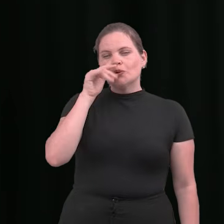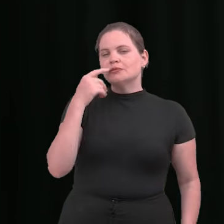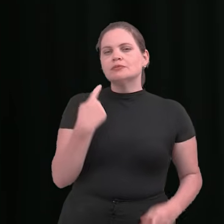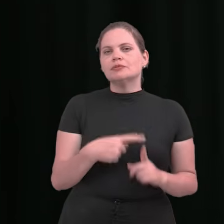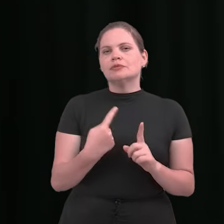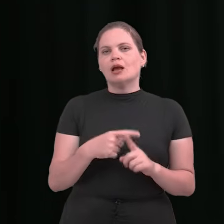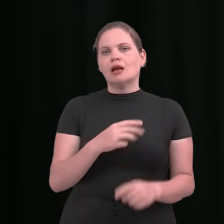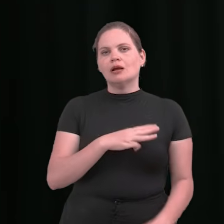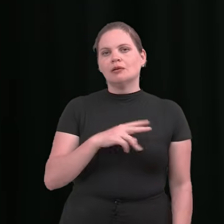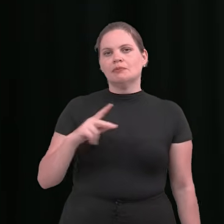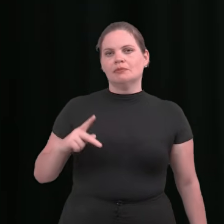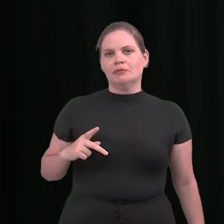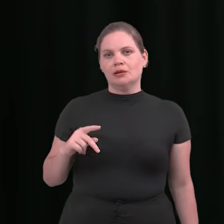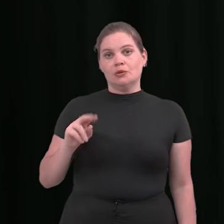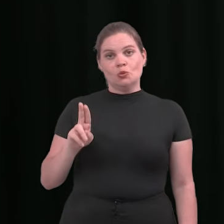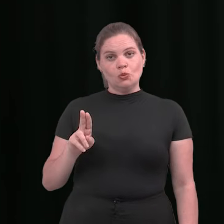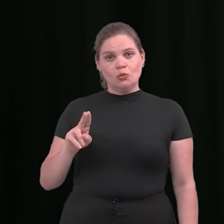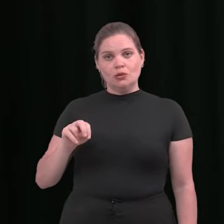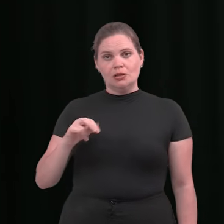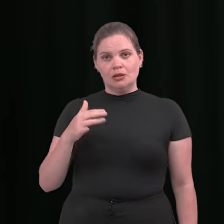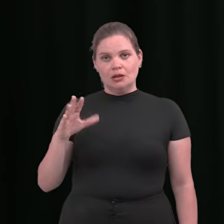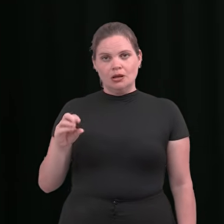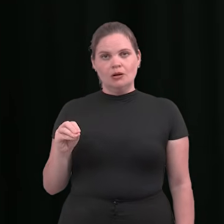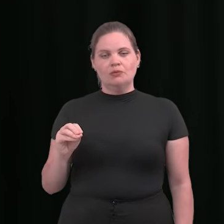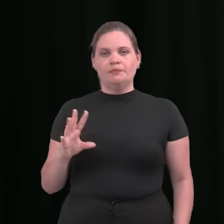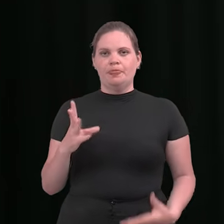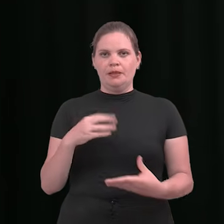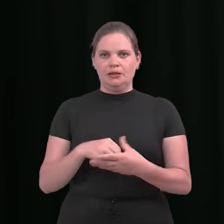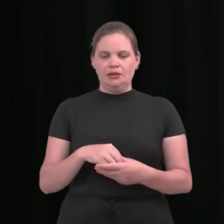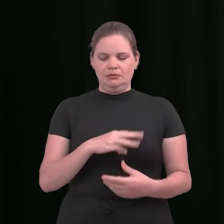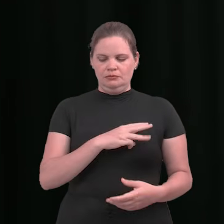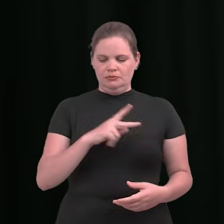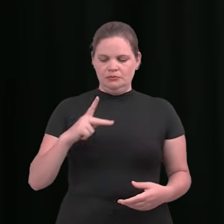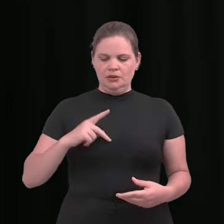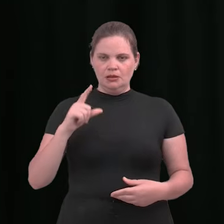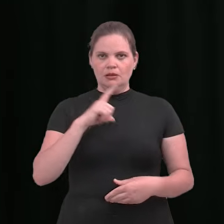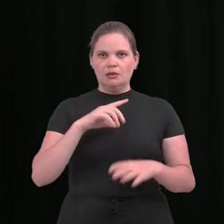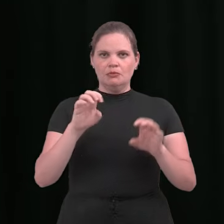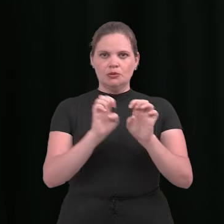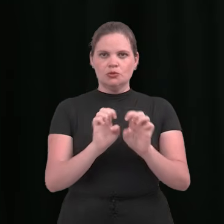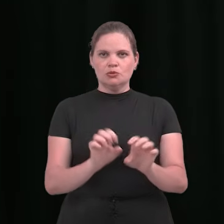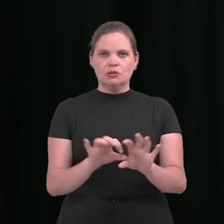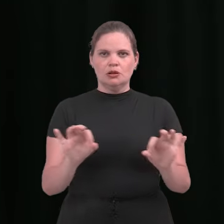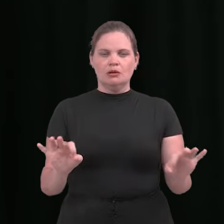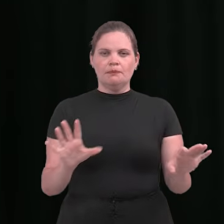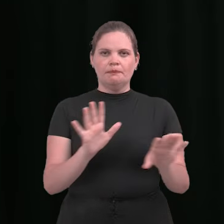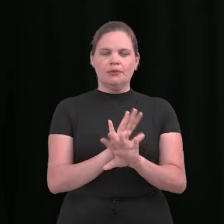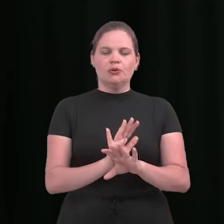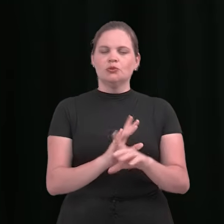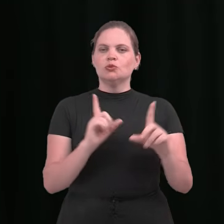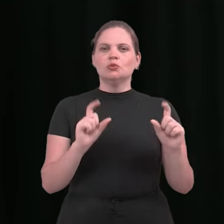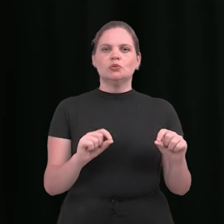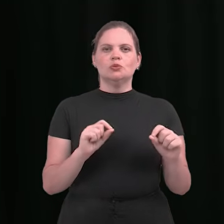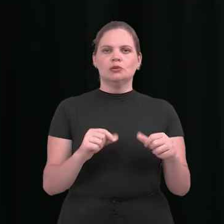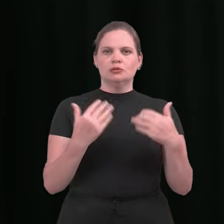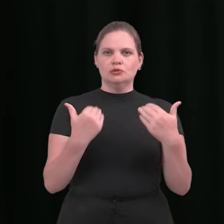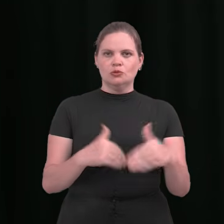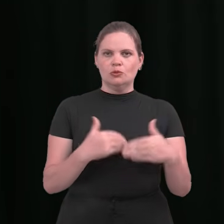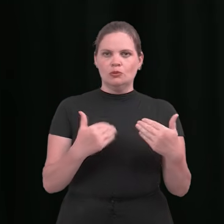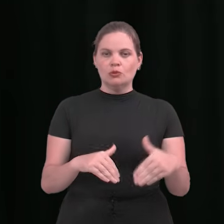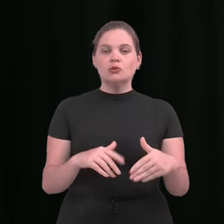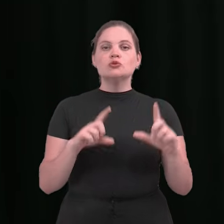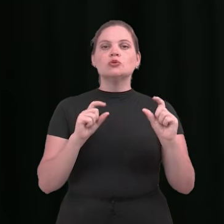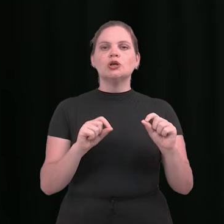o MPU ele tem, dentro do MPU, uma estrutura pronta de um concurso de remoção,